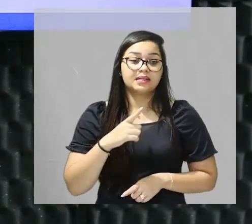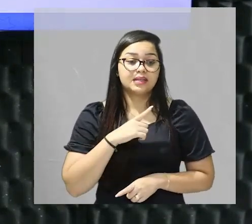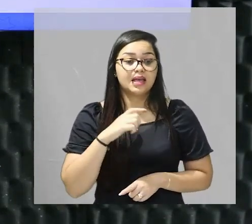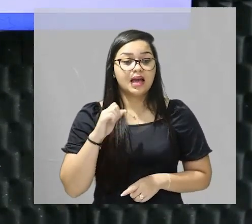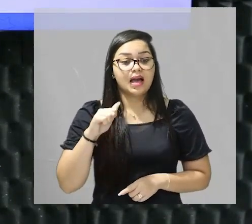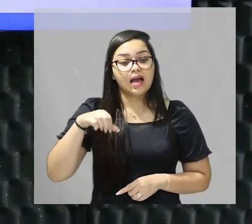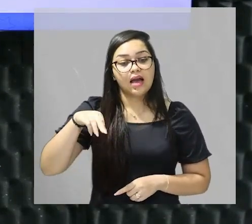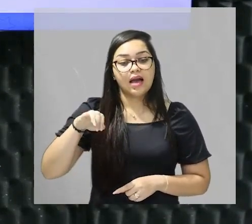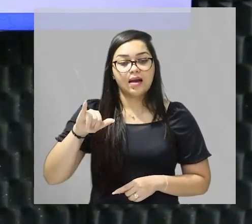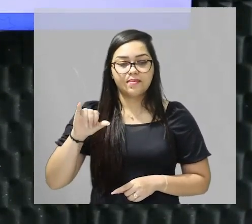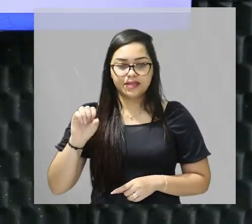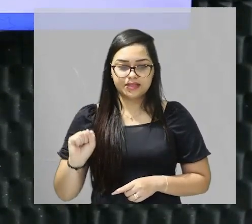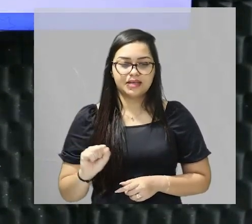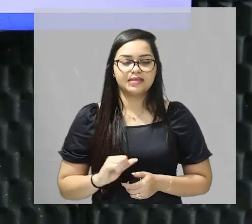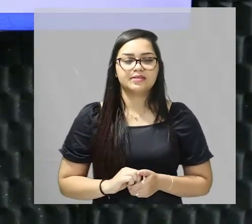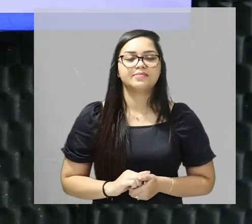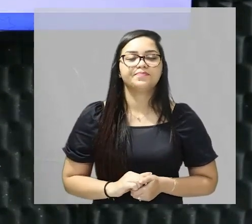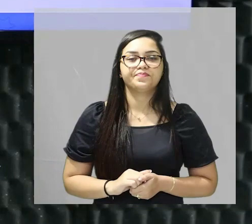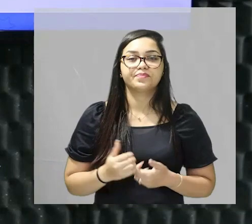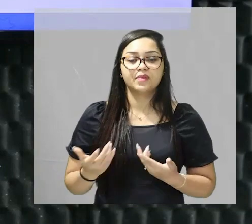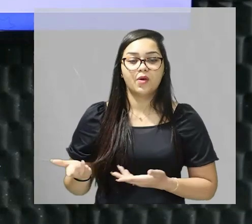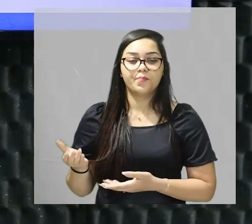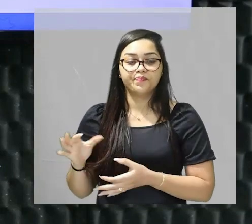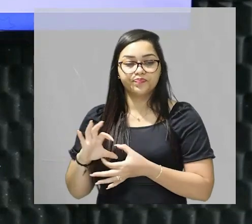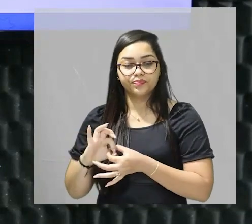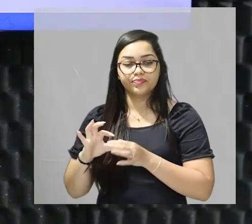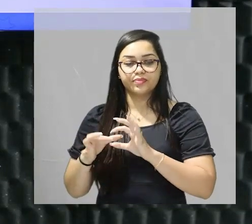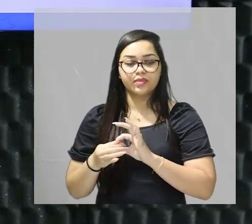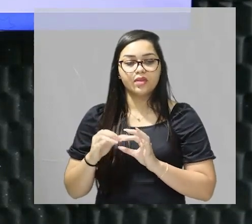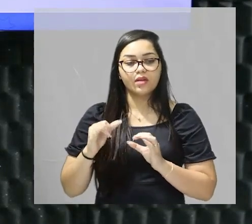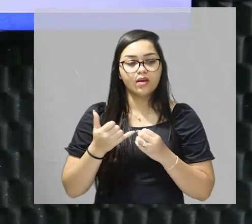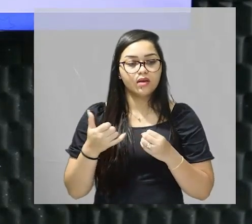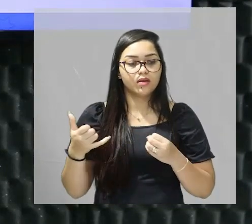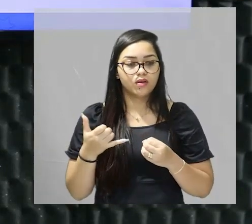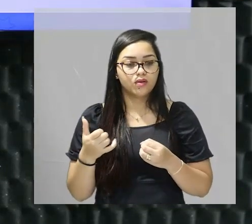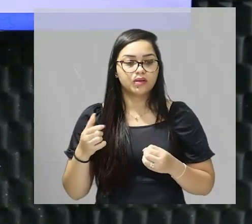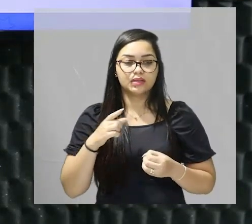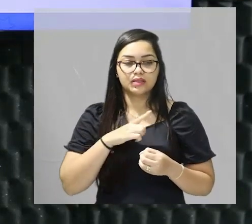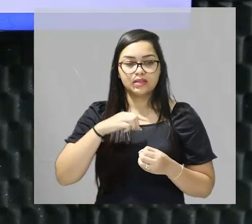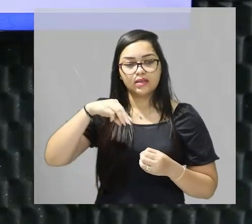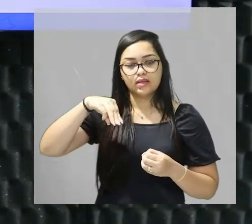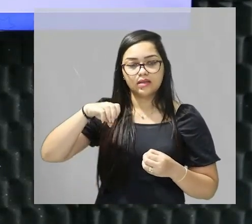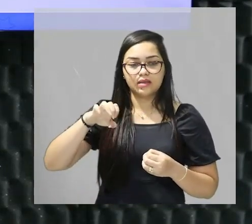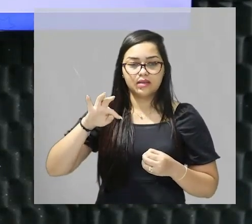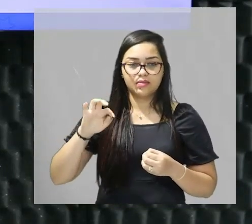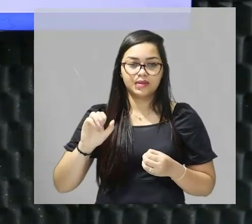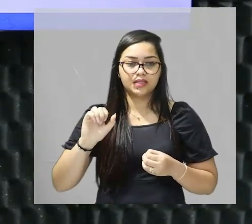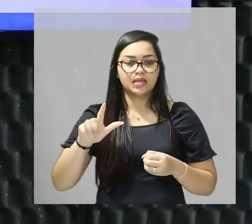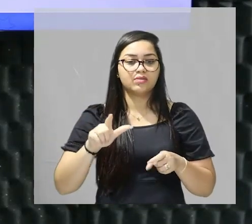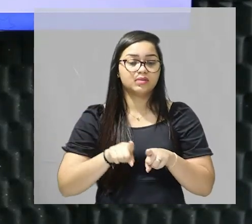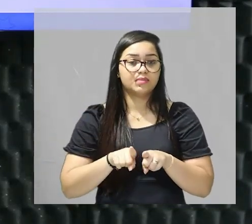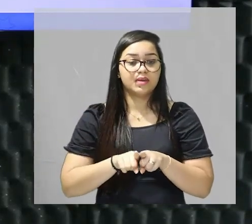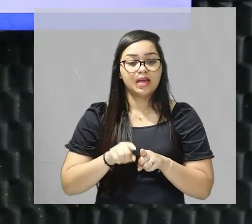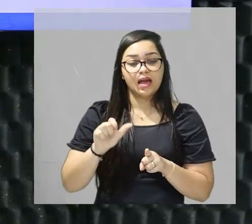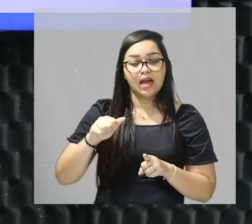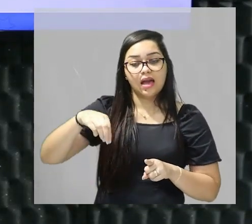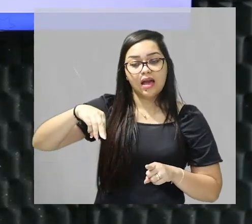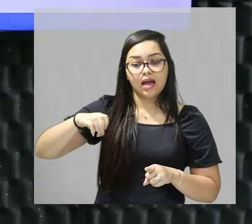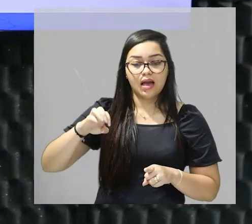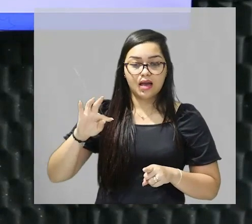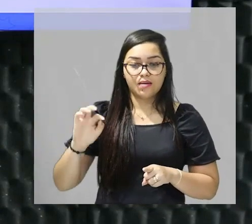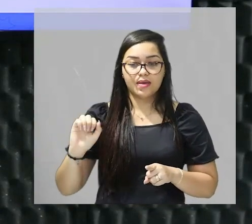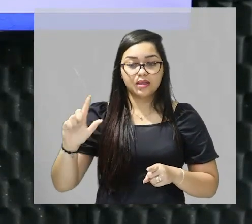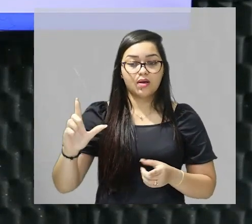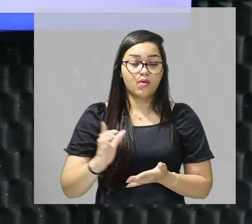ametais, beleza? Então, a ligação iônica, ela vai ser estabelecida com um metal e um ametal. Em